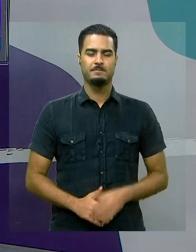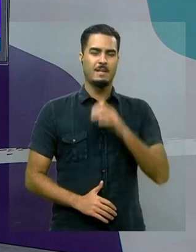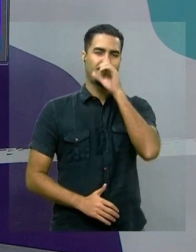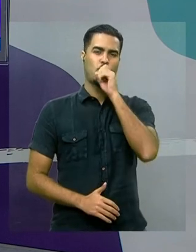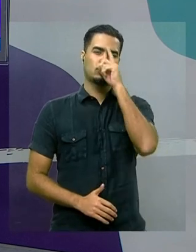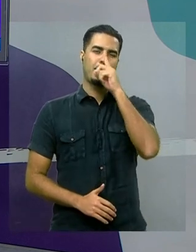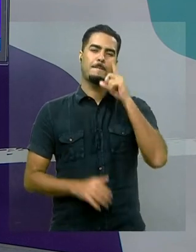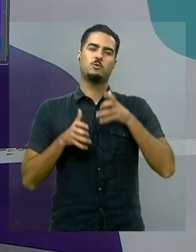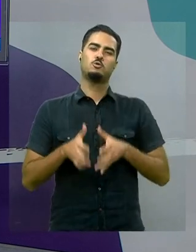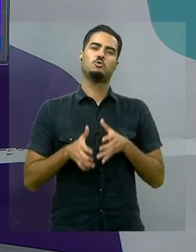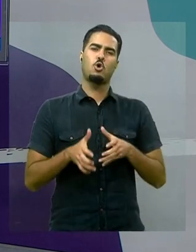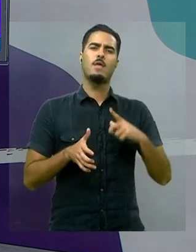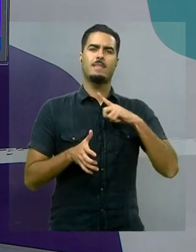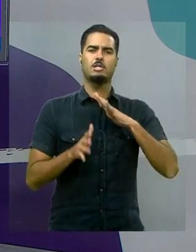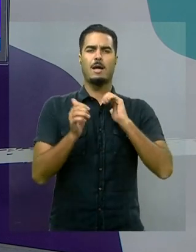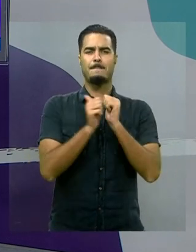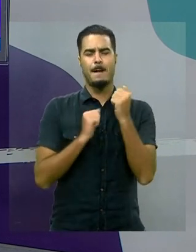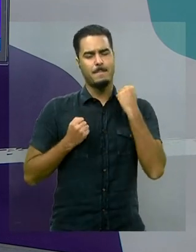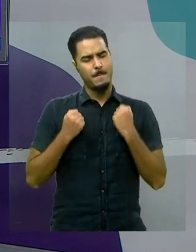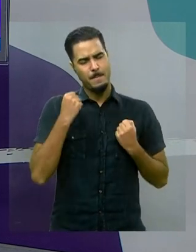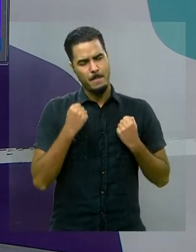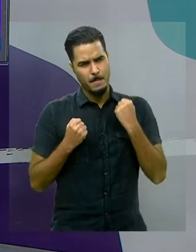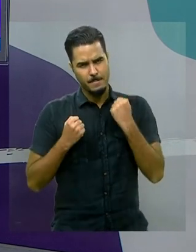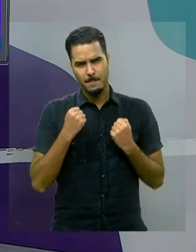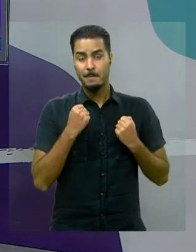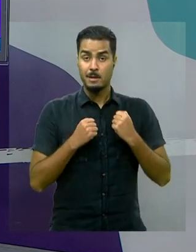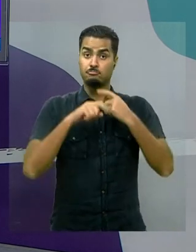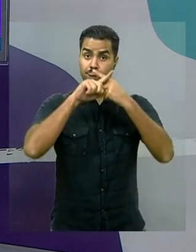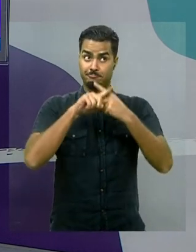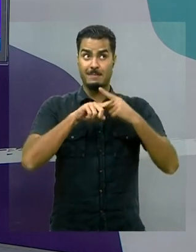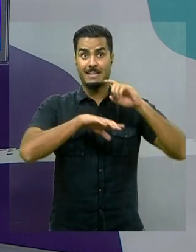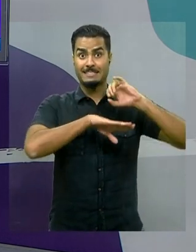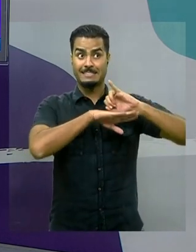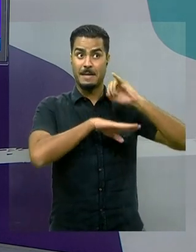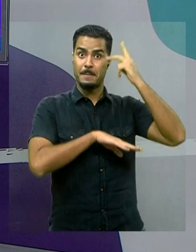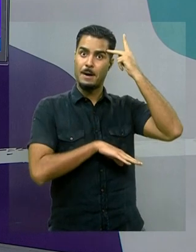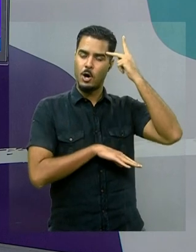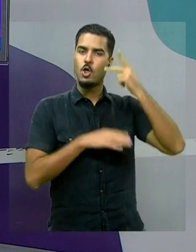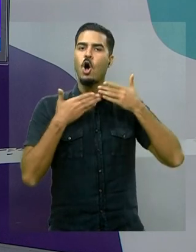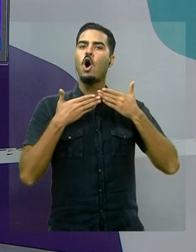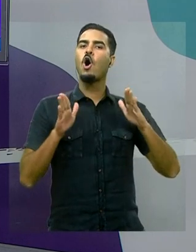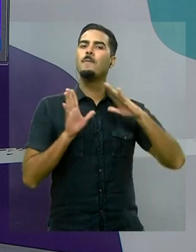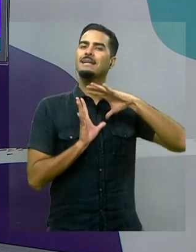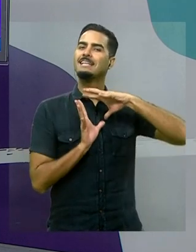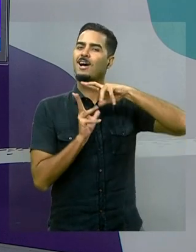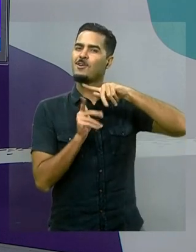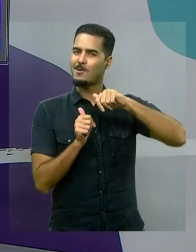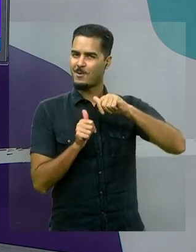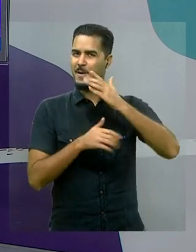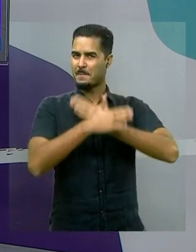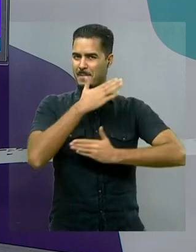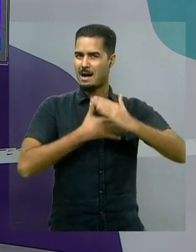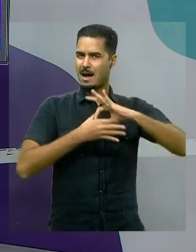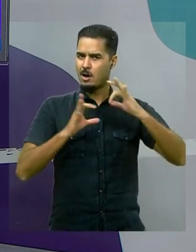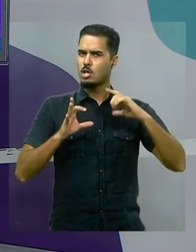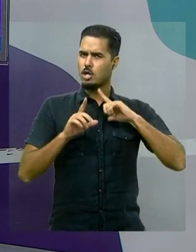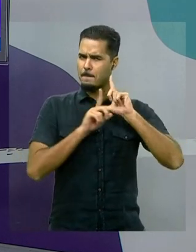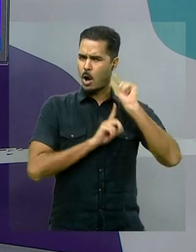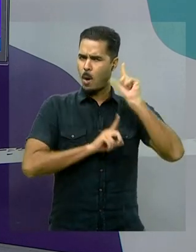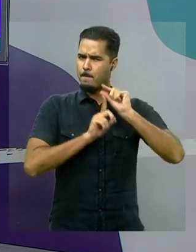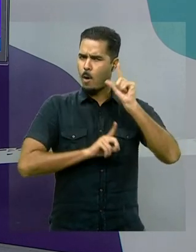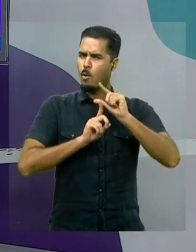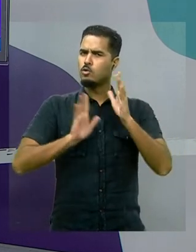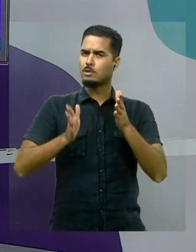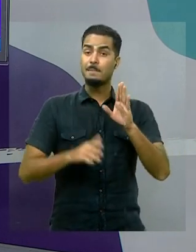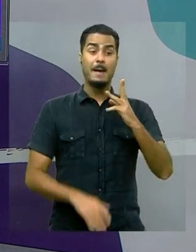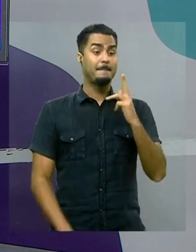O final de semana foi de muito atletismo em São Paulo. Na capital, o Open Internacional Paralímpico foi marcado por recordes.